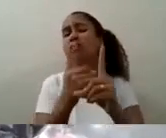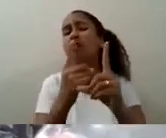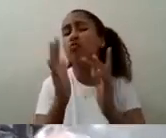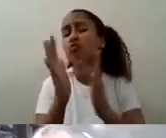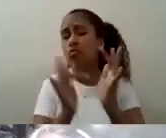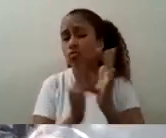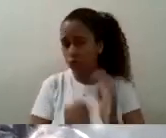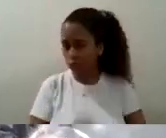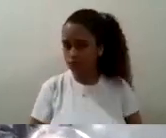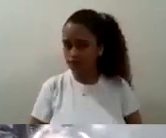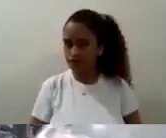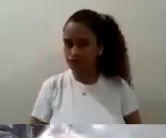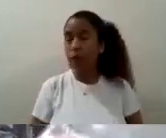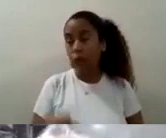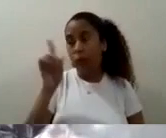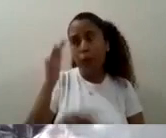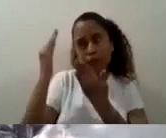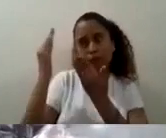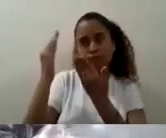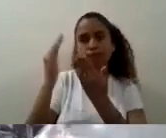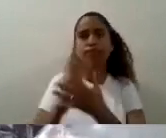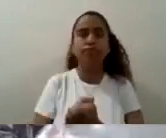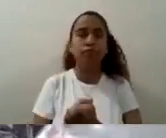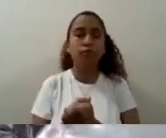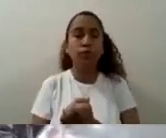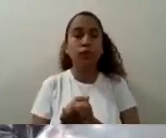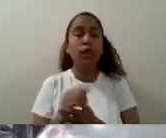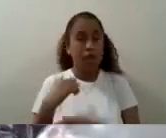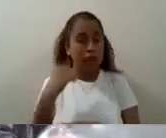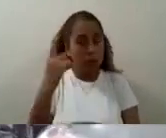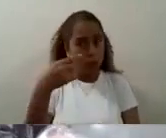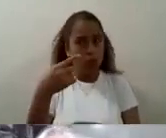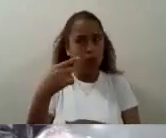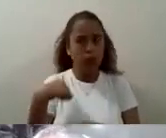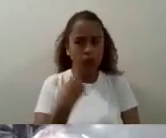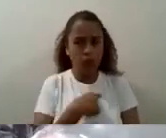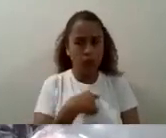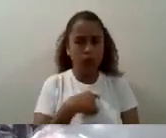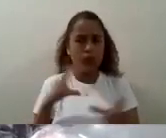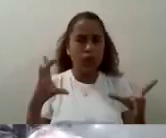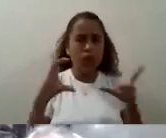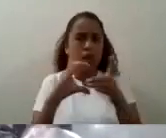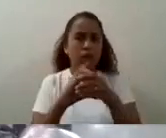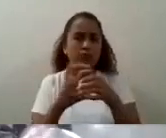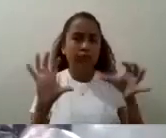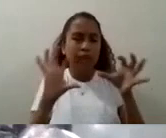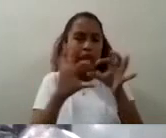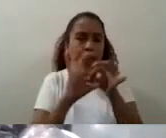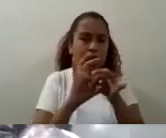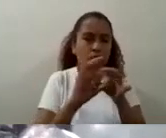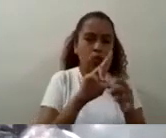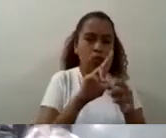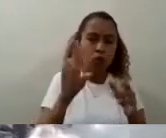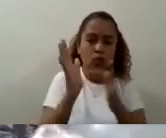Depois, é uma reflexão. Nós associamos o nome de Jesus mais ao amor ou à intolerância?